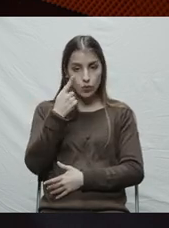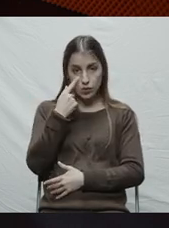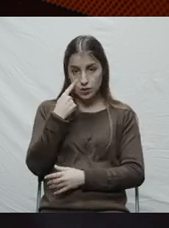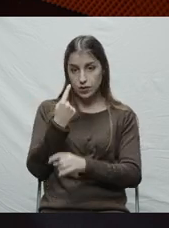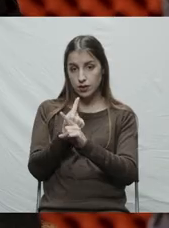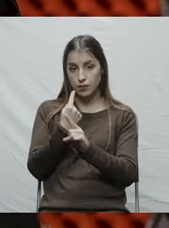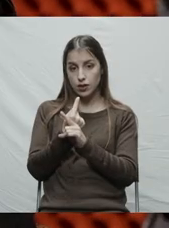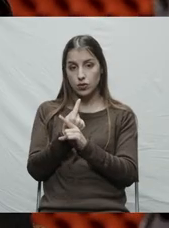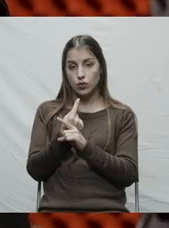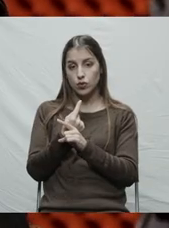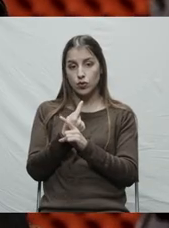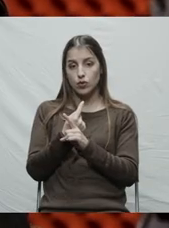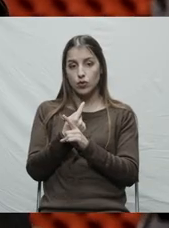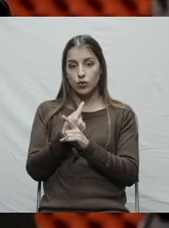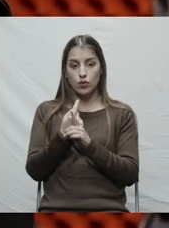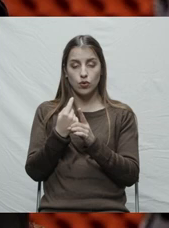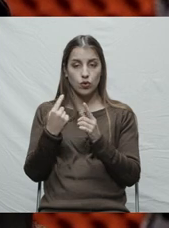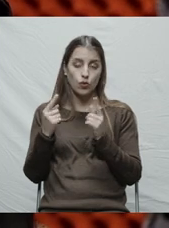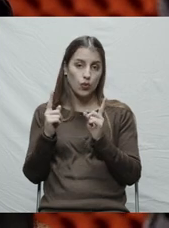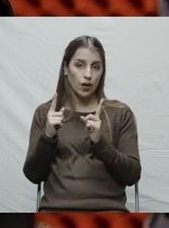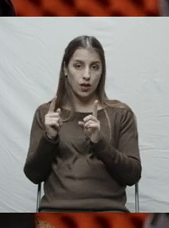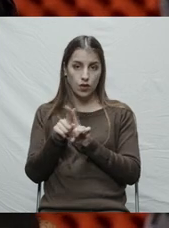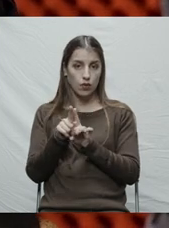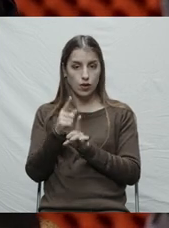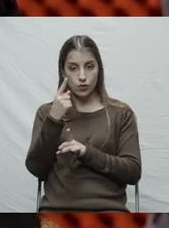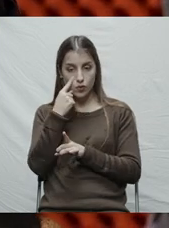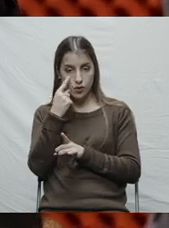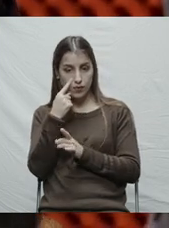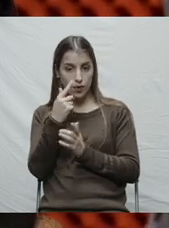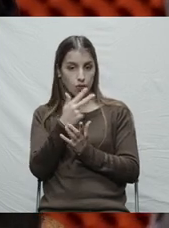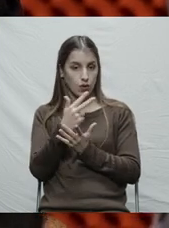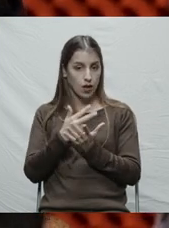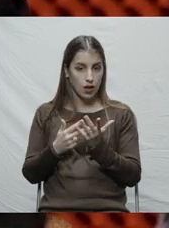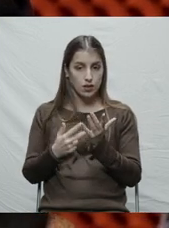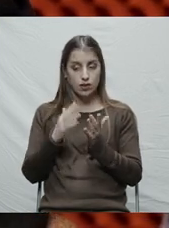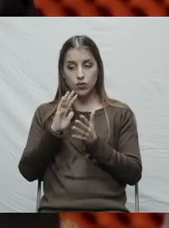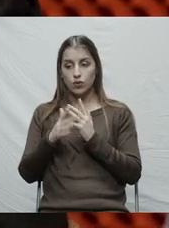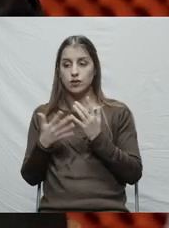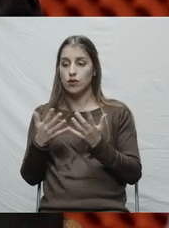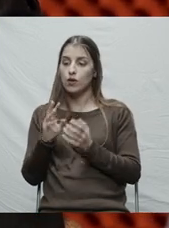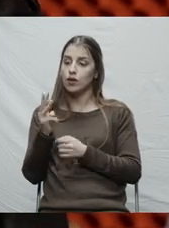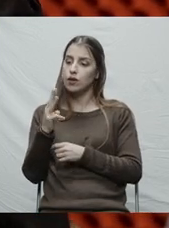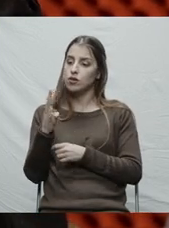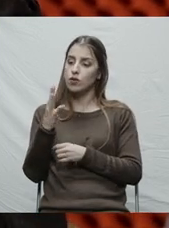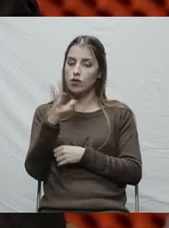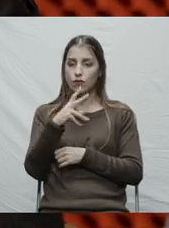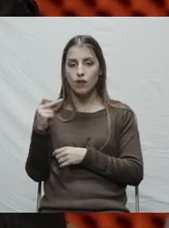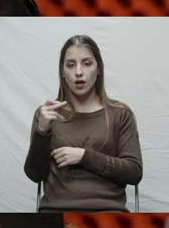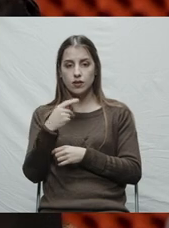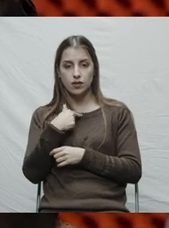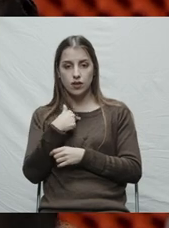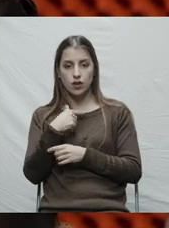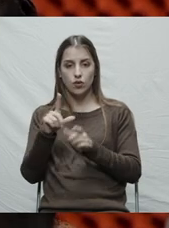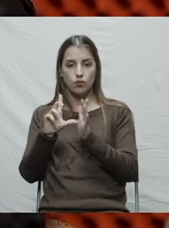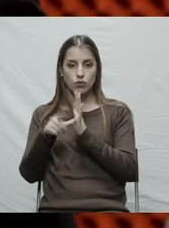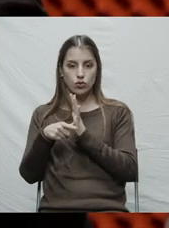não é não pensar mesmo no conhecimento sobre as artes, que isto acontece agora, eu leio três ou quatro frases, tenho que pôr um